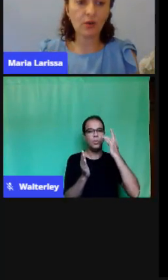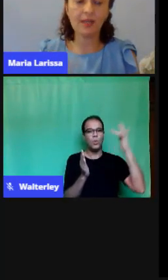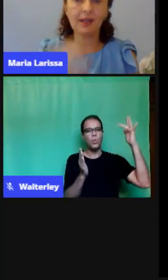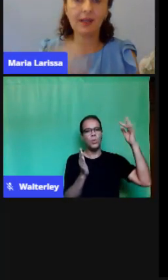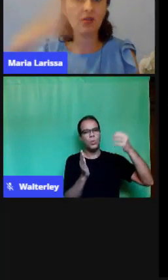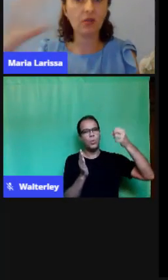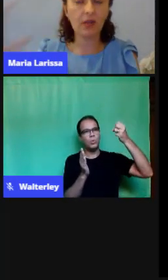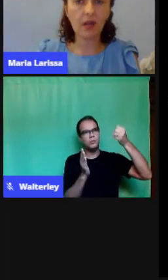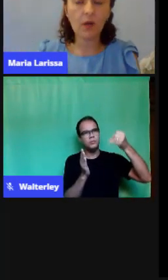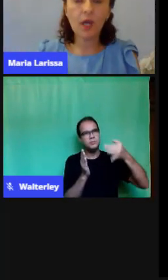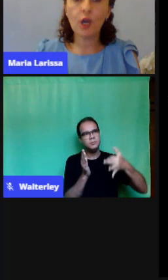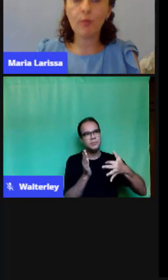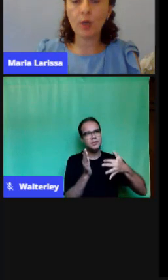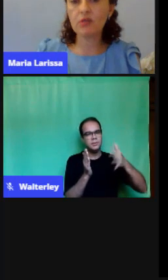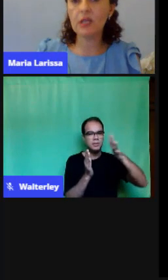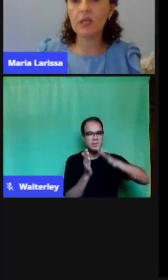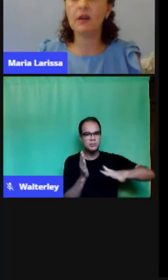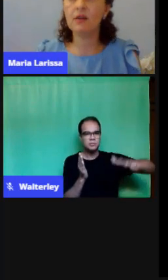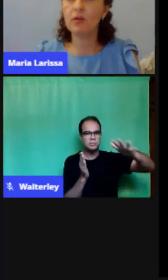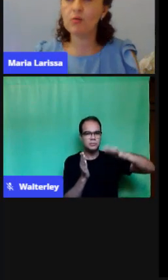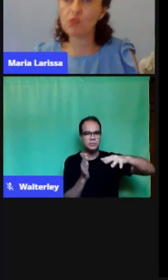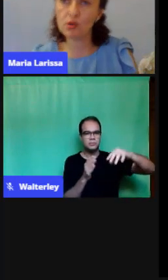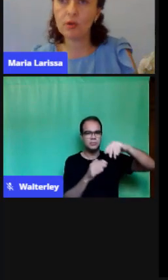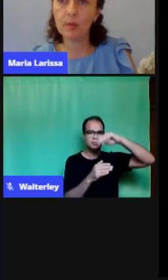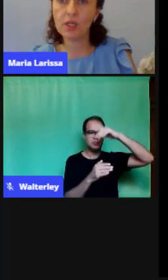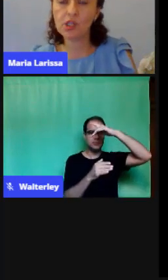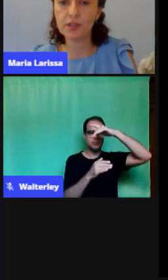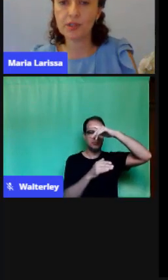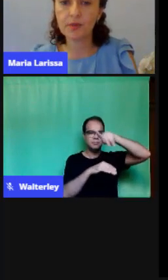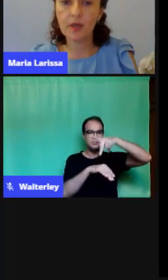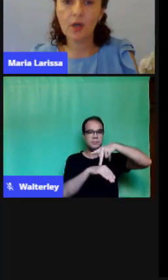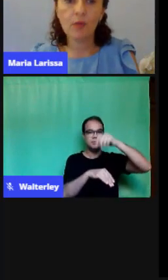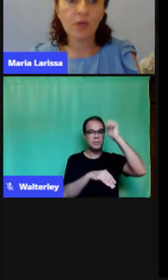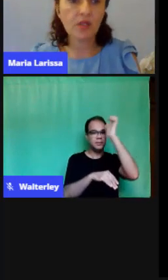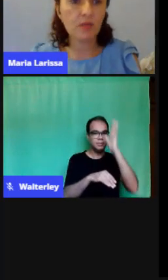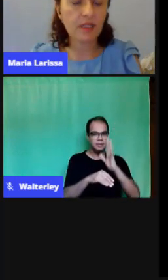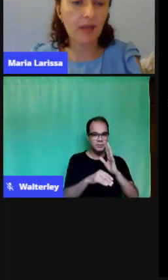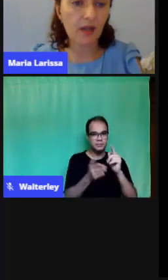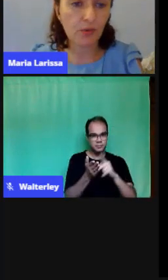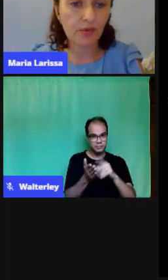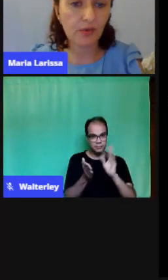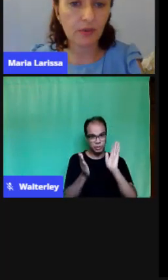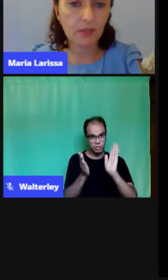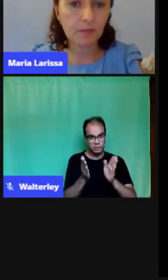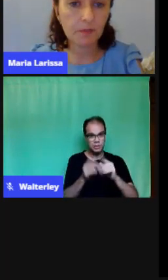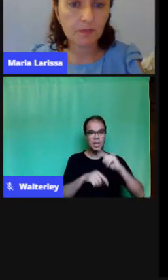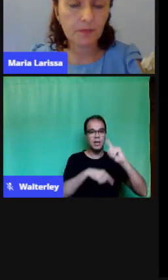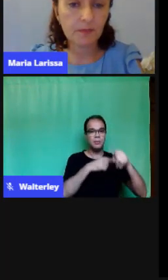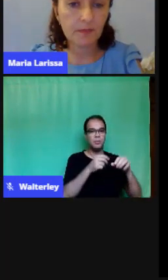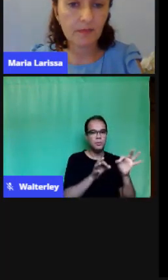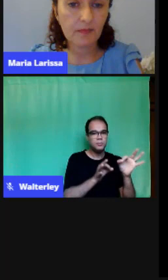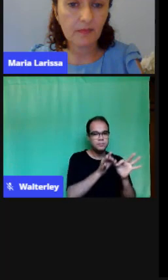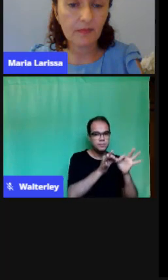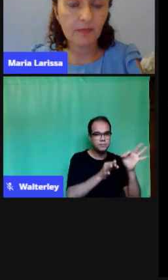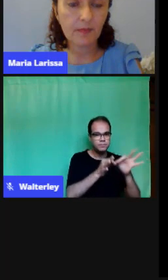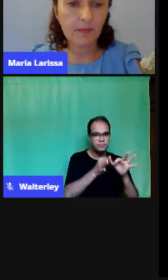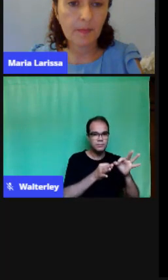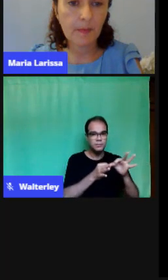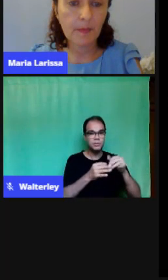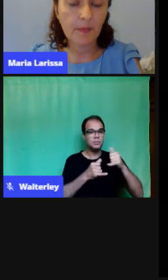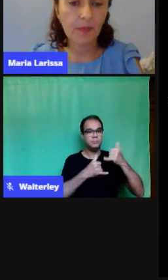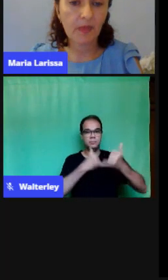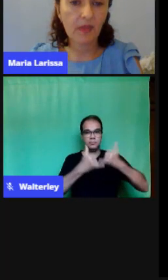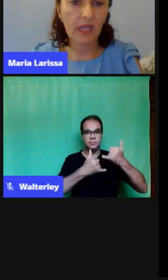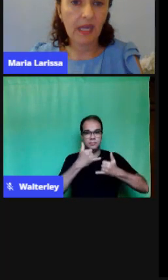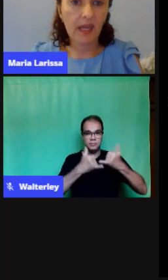fato da história nacional, eu posso criar um jogo a partir disso. Próximo slide, por favor.